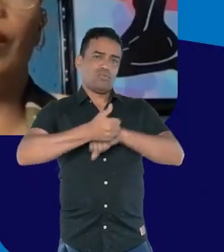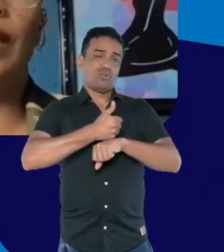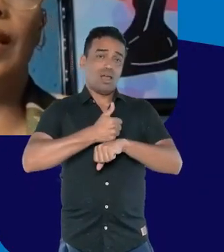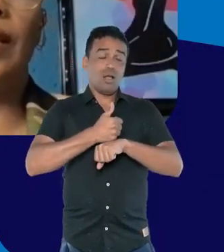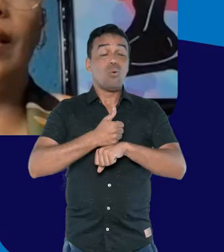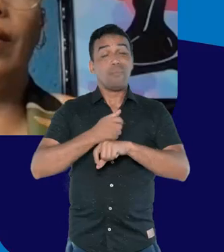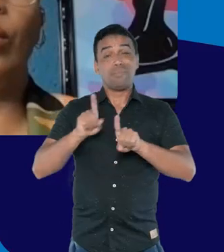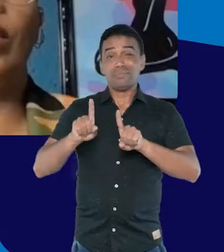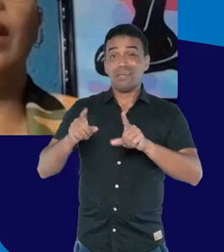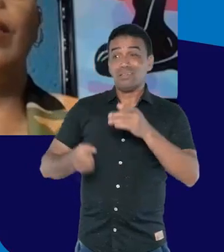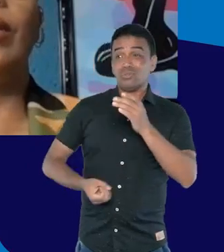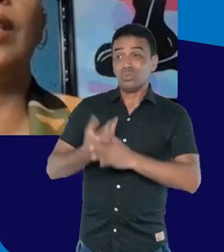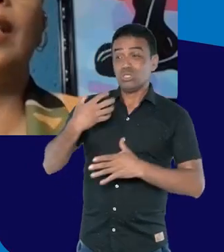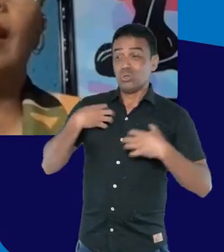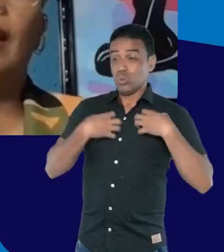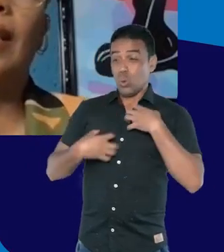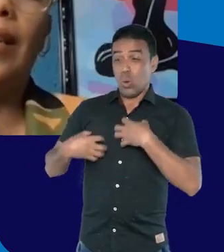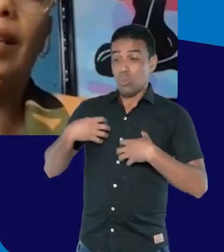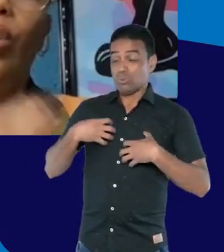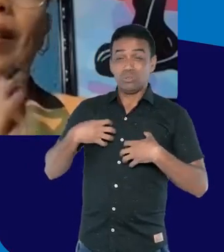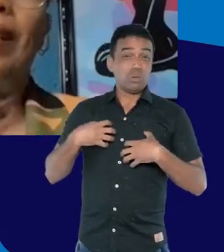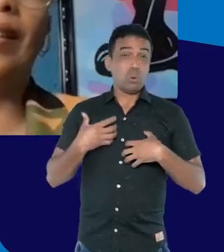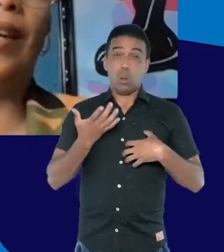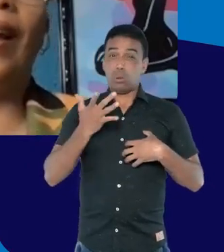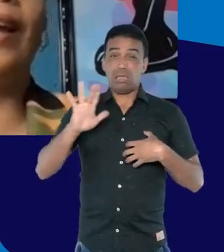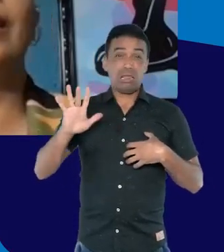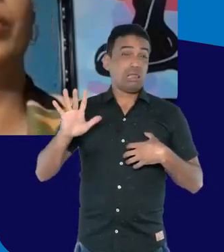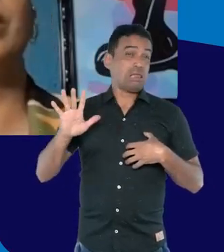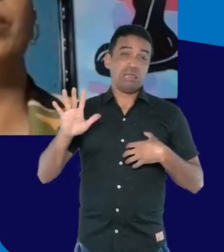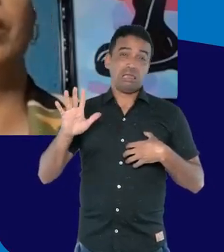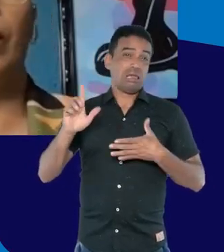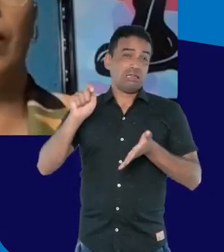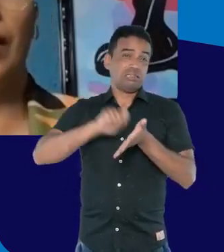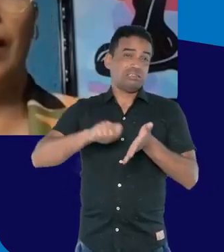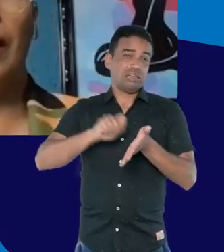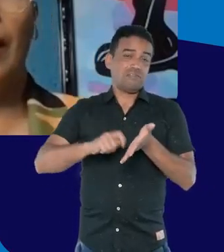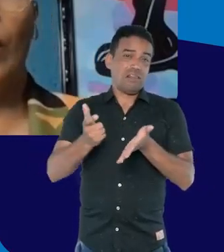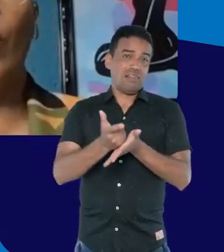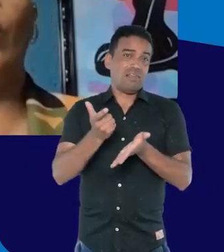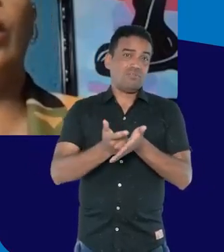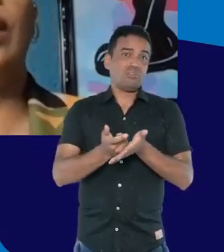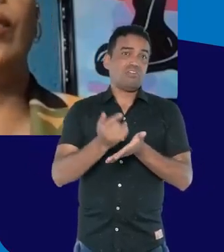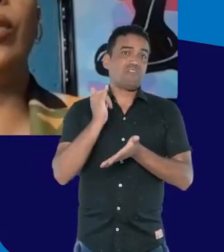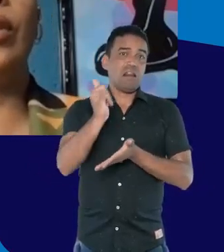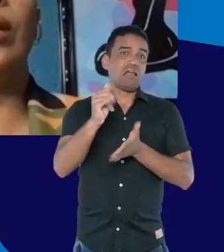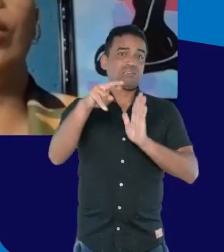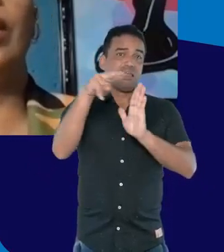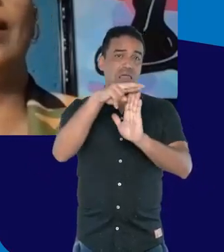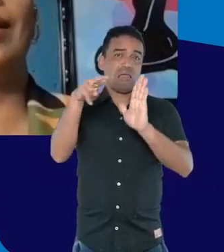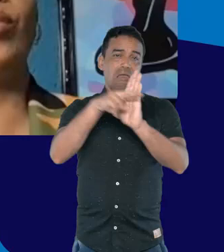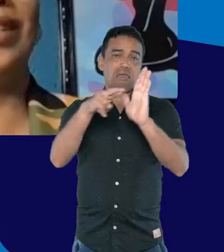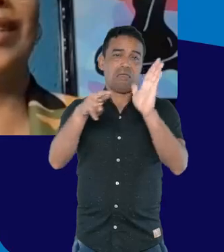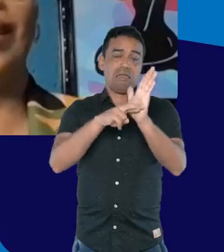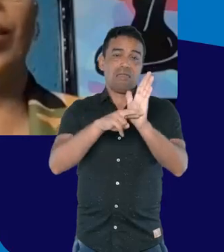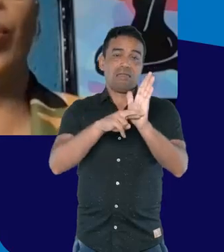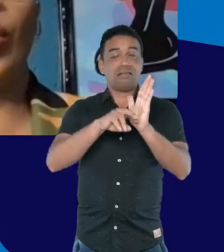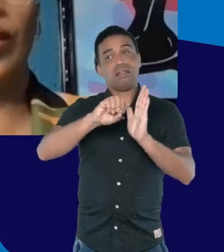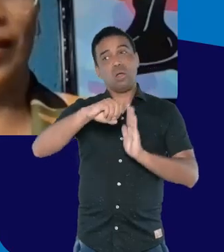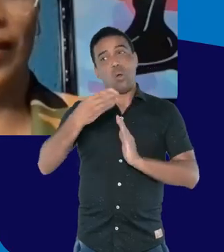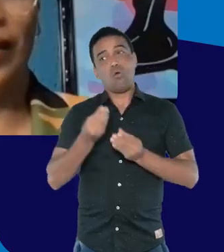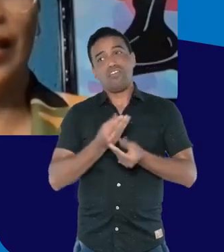incômodo, porque eu não queria escrever um livro que ditasse regras para as pessoas, ou um livro que trouxesse